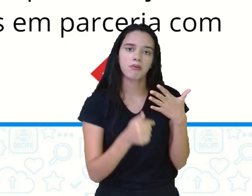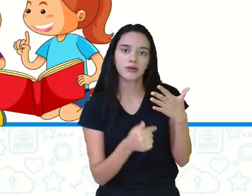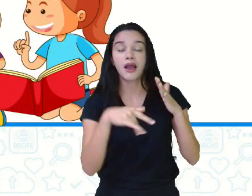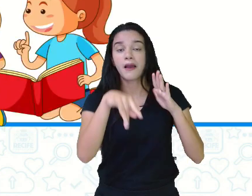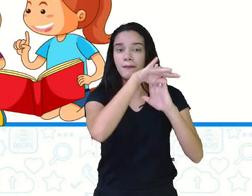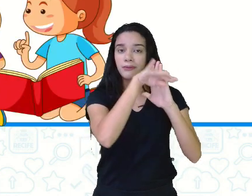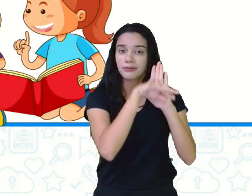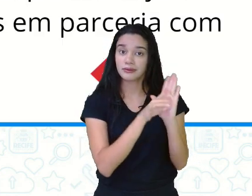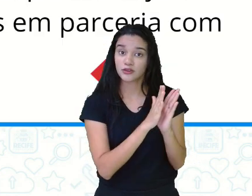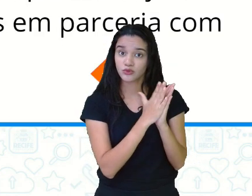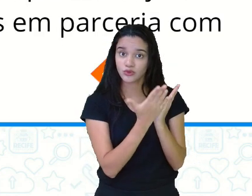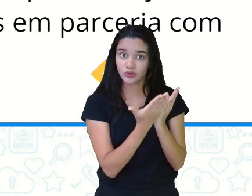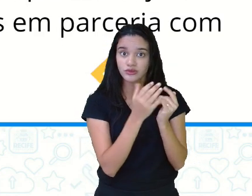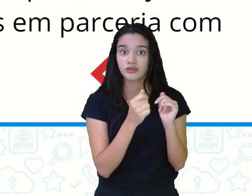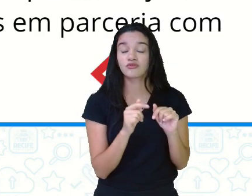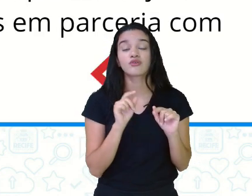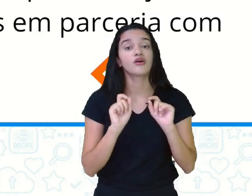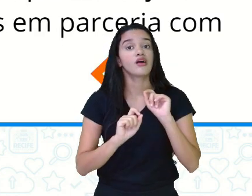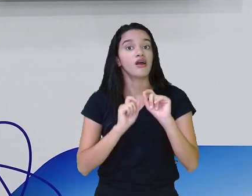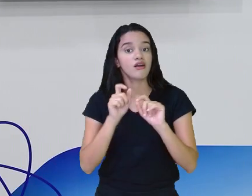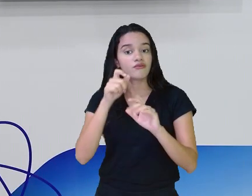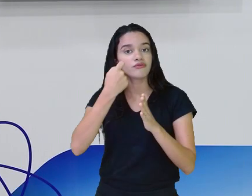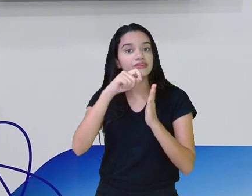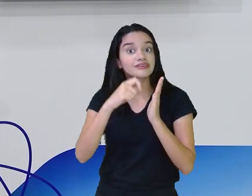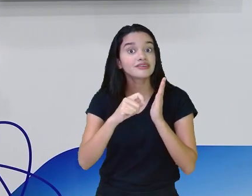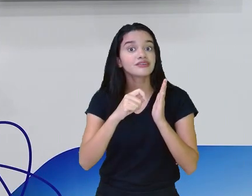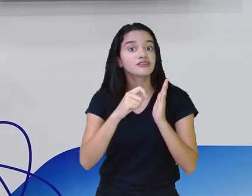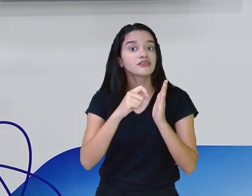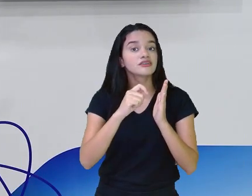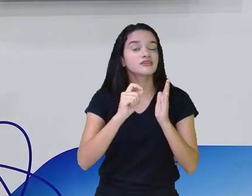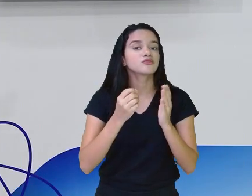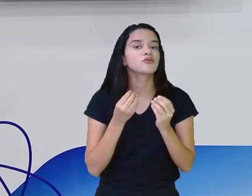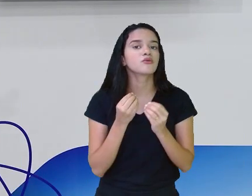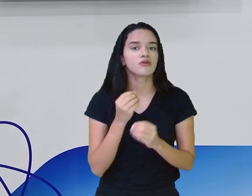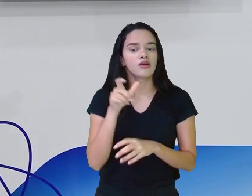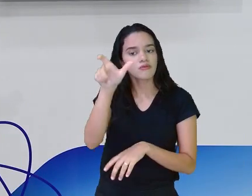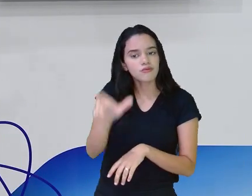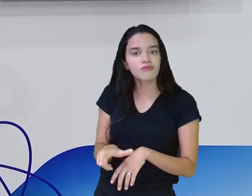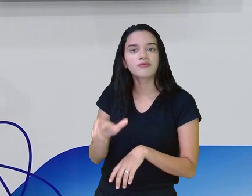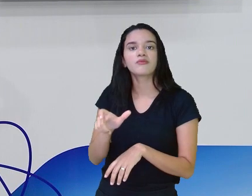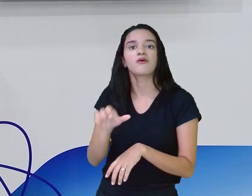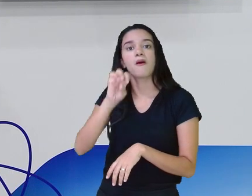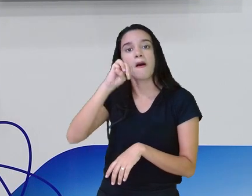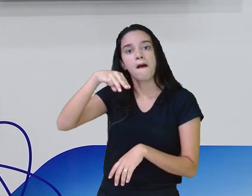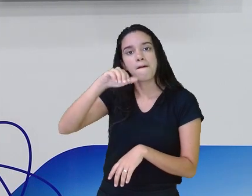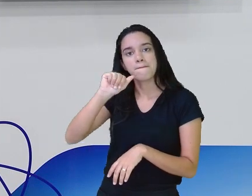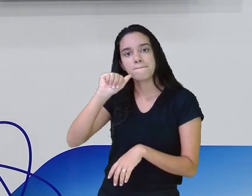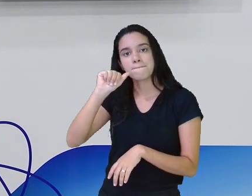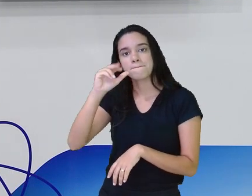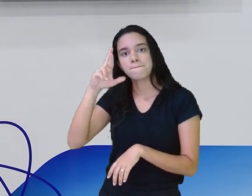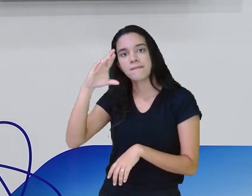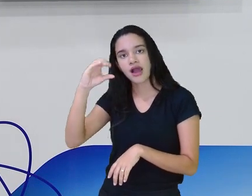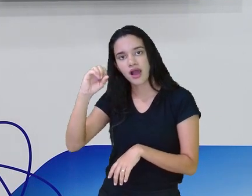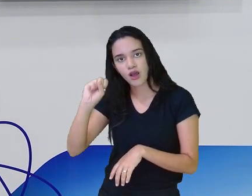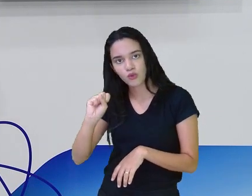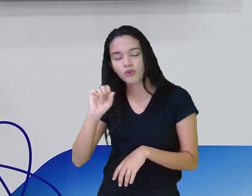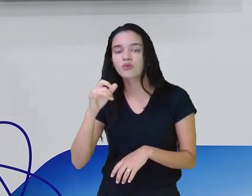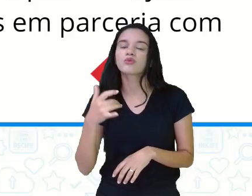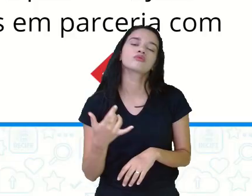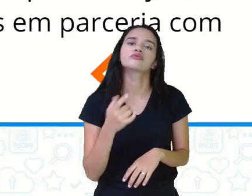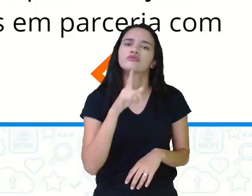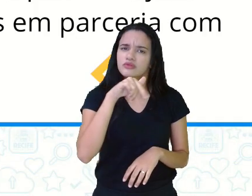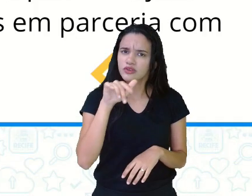Aurélio Pimenta. Então, antes de voltar, eu achei interessante, quinto ano, vocês viram os títulos dos contos que ele escreveu, o